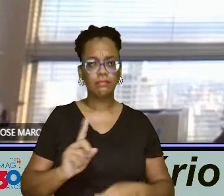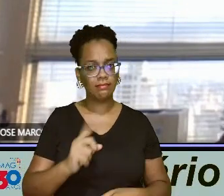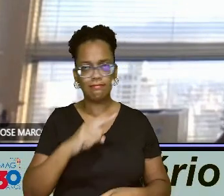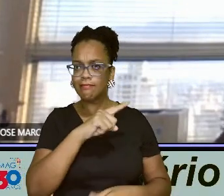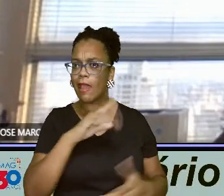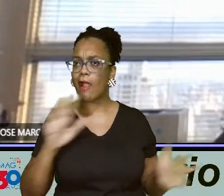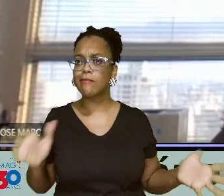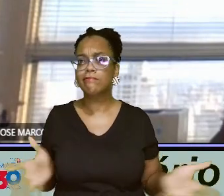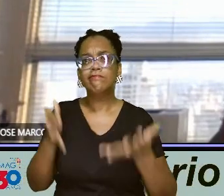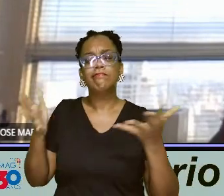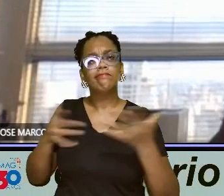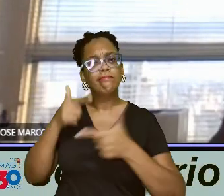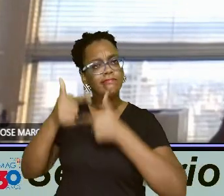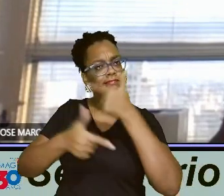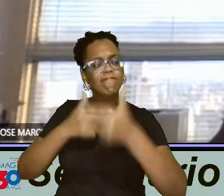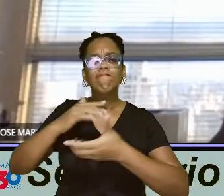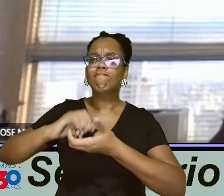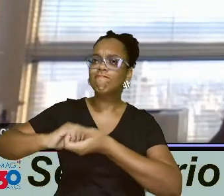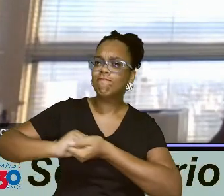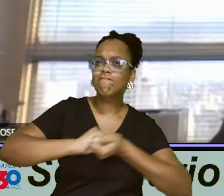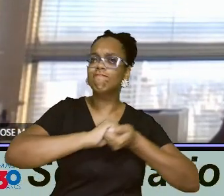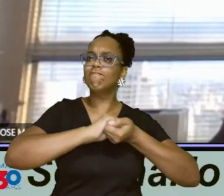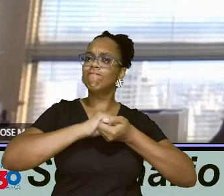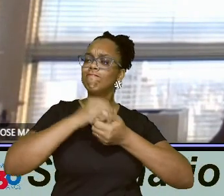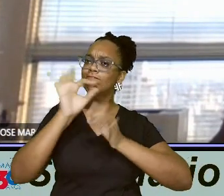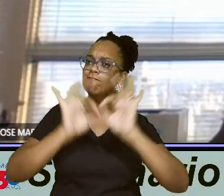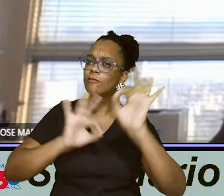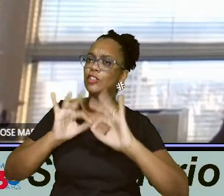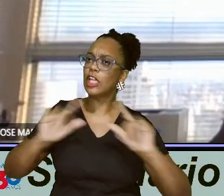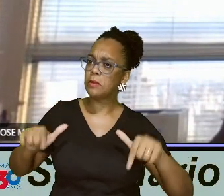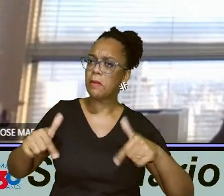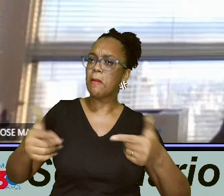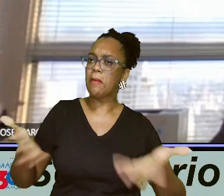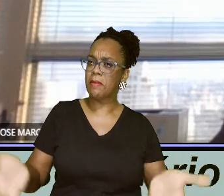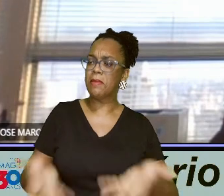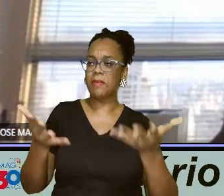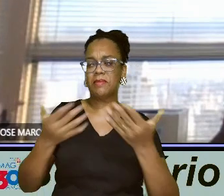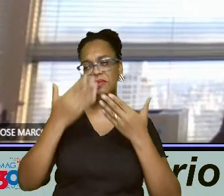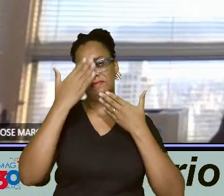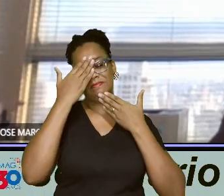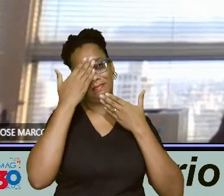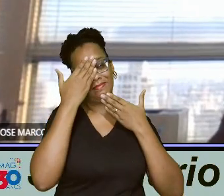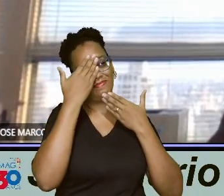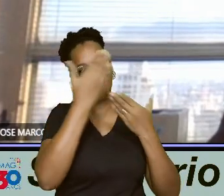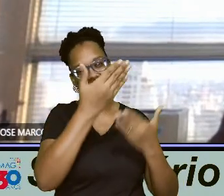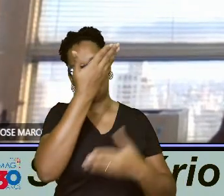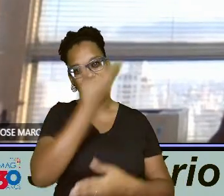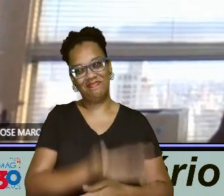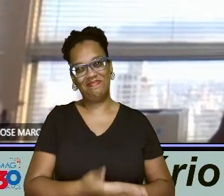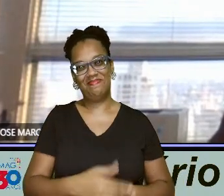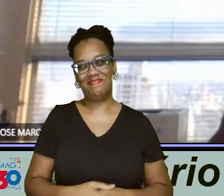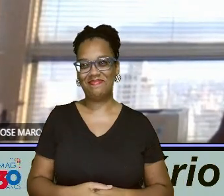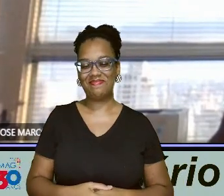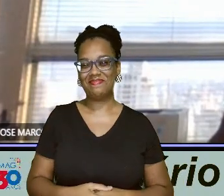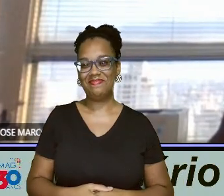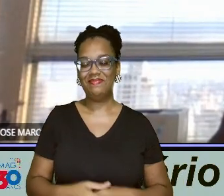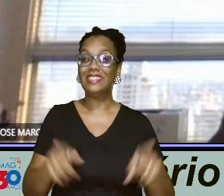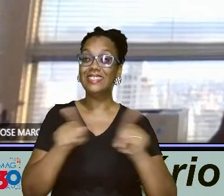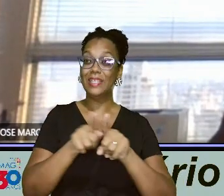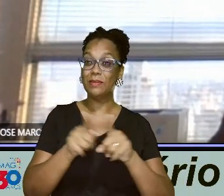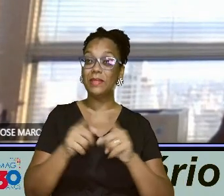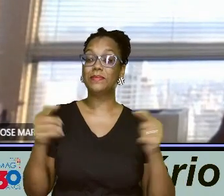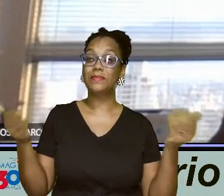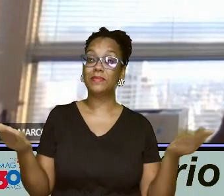pela mão e fez esse projeto caminhar. Então, aqui fica o nosso eterno agradecimento. Também aqui agradecer a presença das